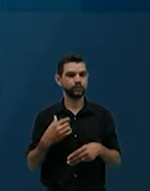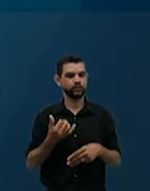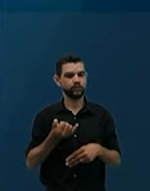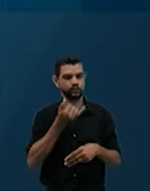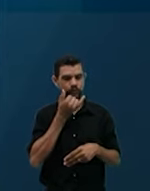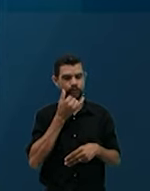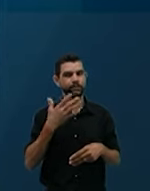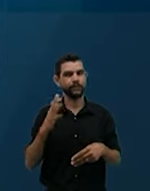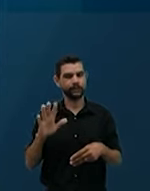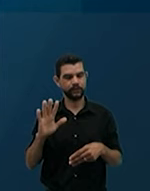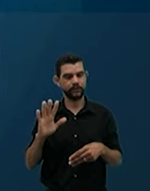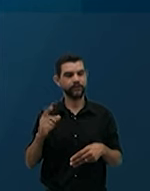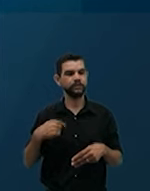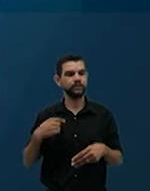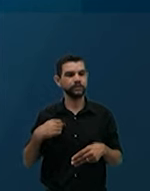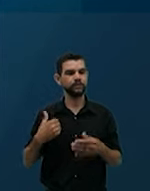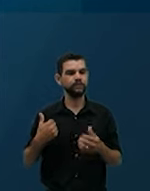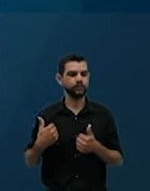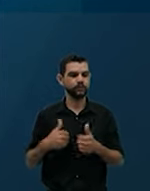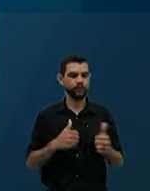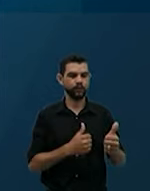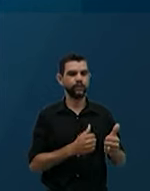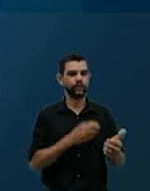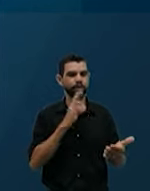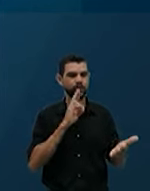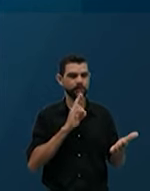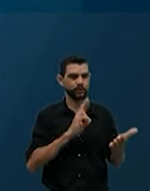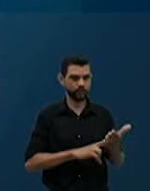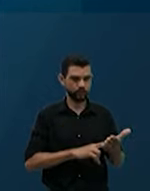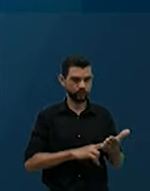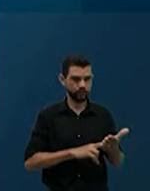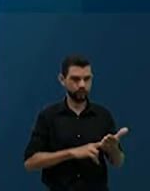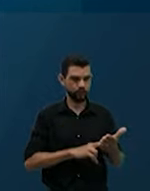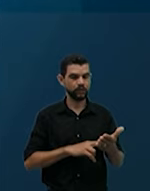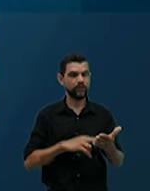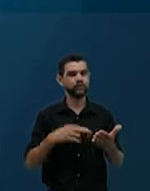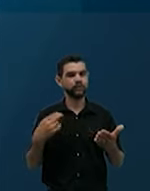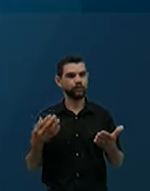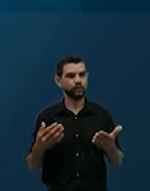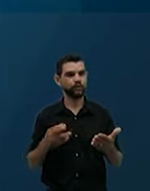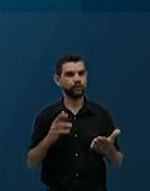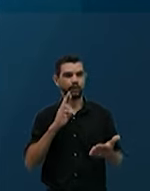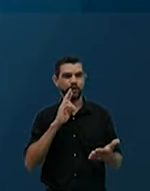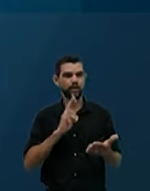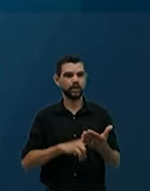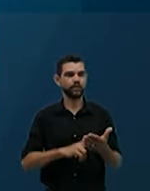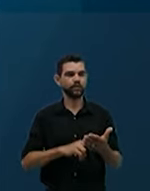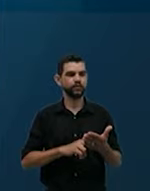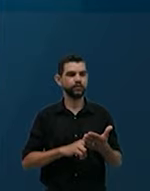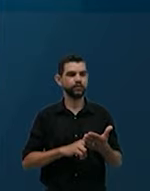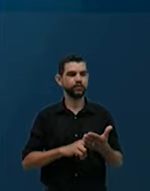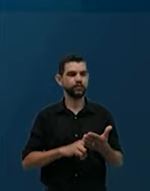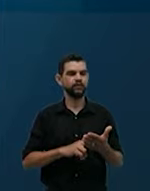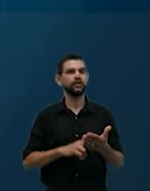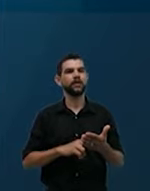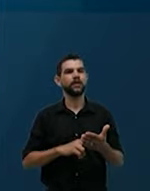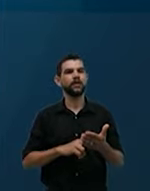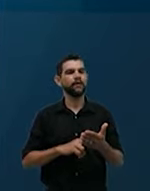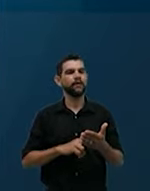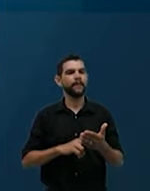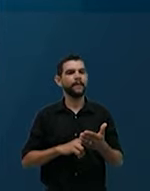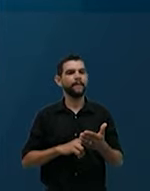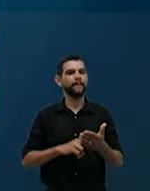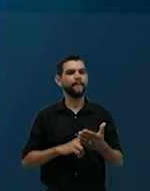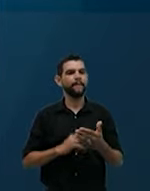relator. Então, eu vou proclamar o resultado. A sessão, por maioria, acompanhou o voto do senhor relator para